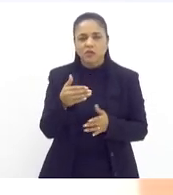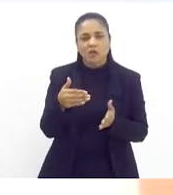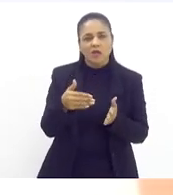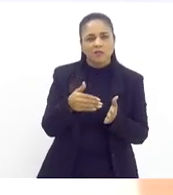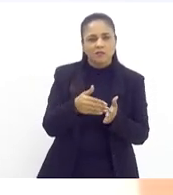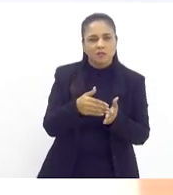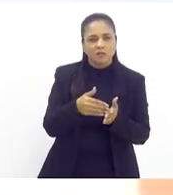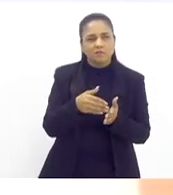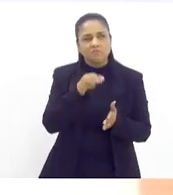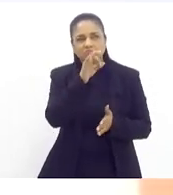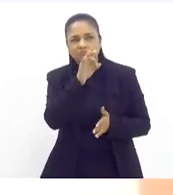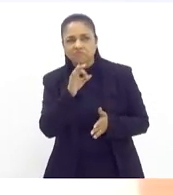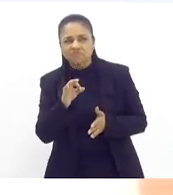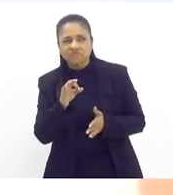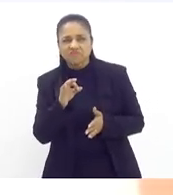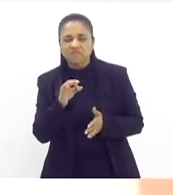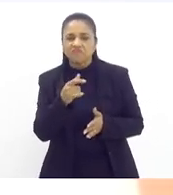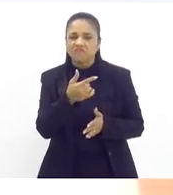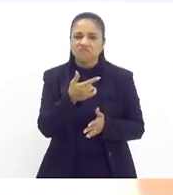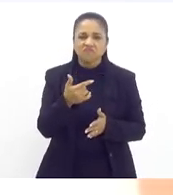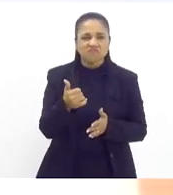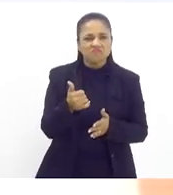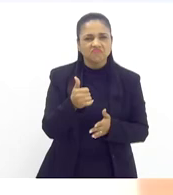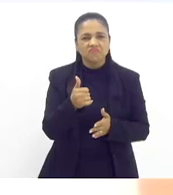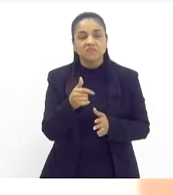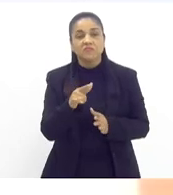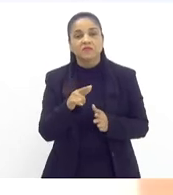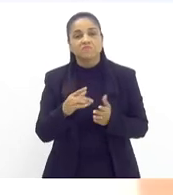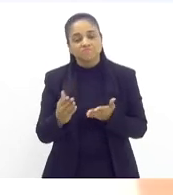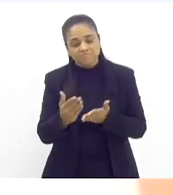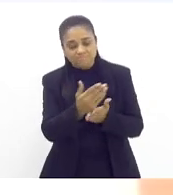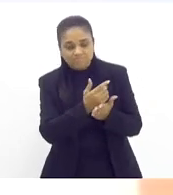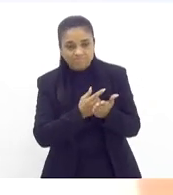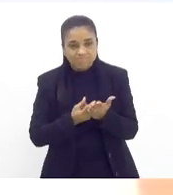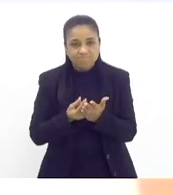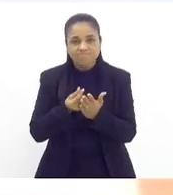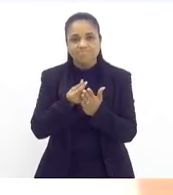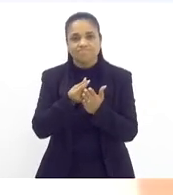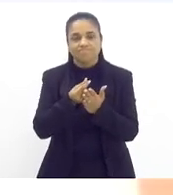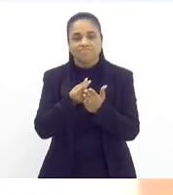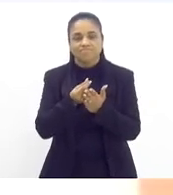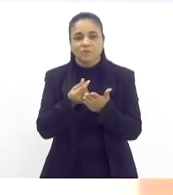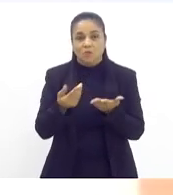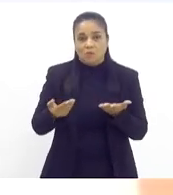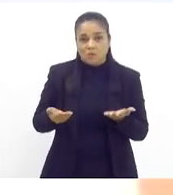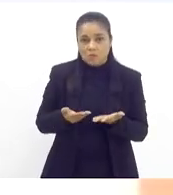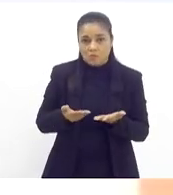seria realmente capaz de sustentar a carga tributária atual, de manter a carga tributária atual.